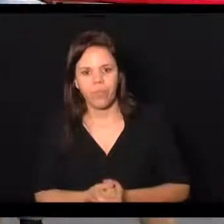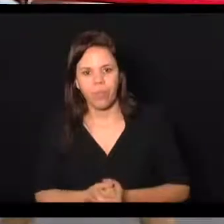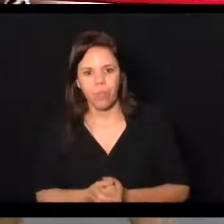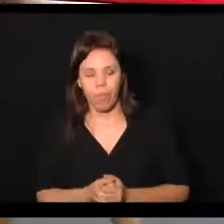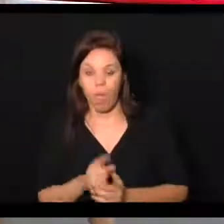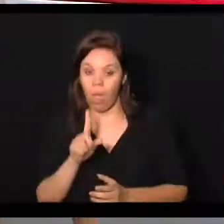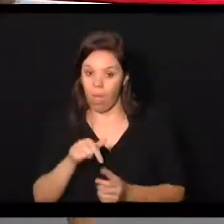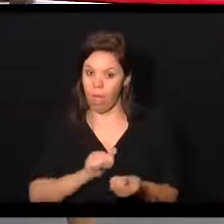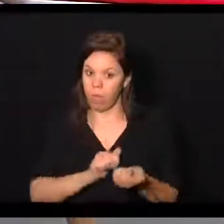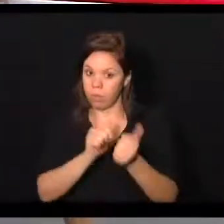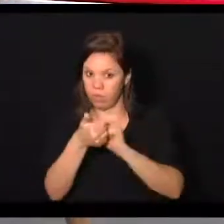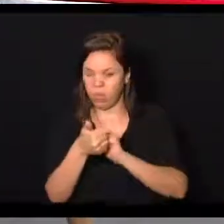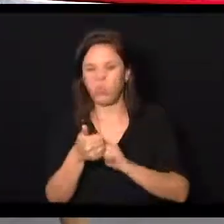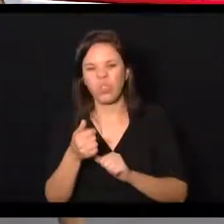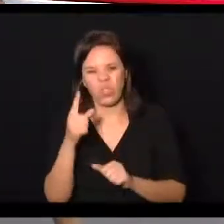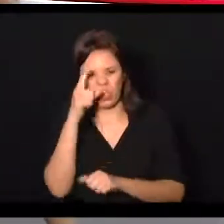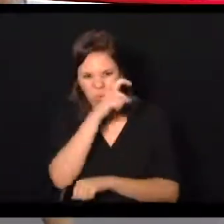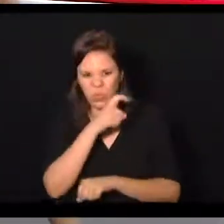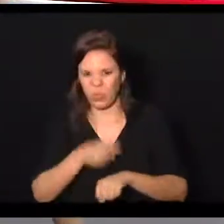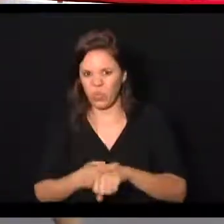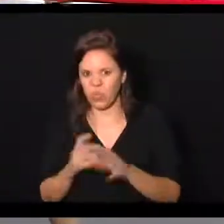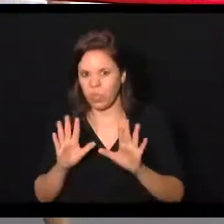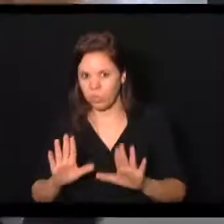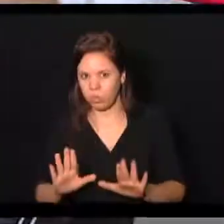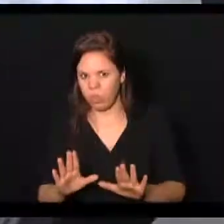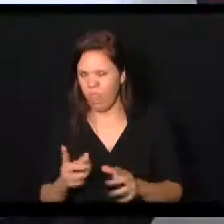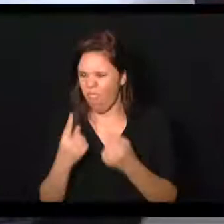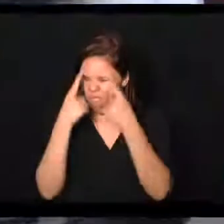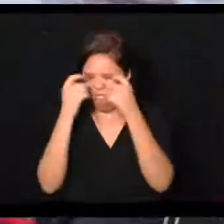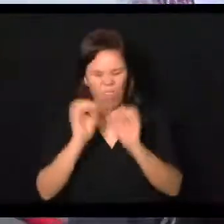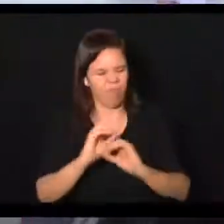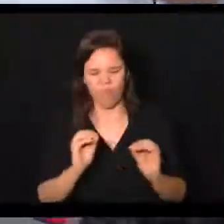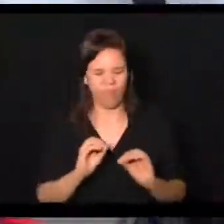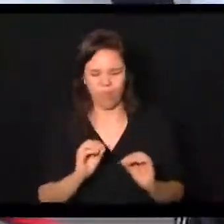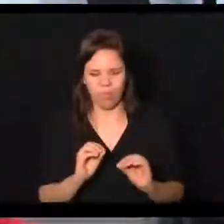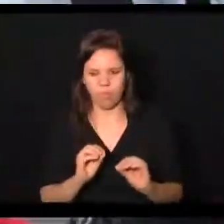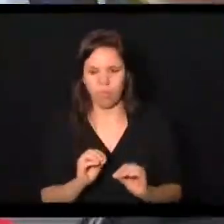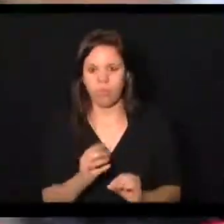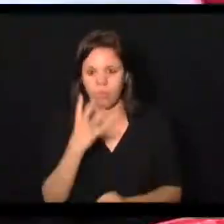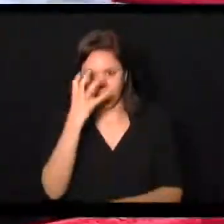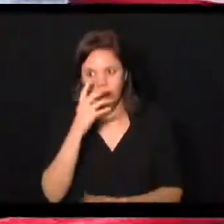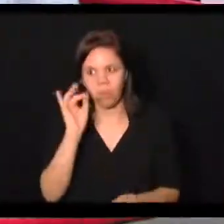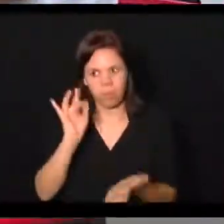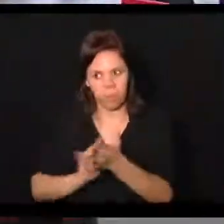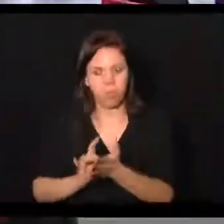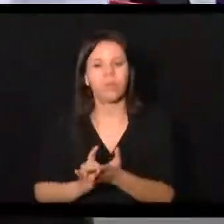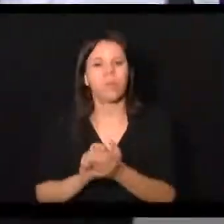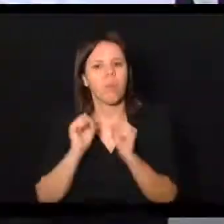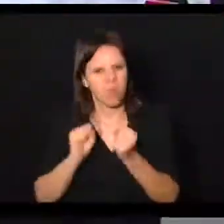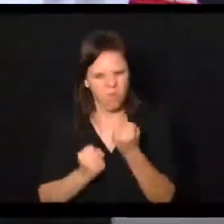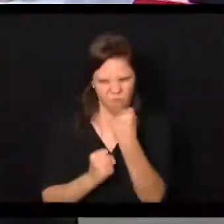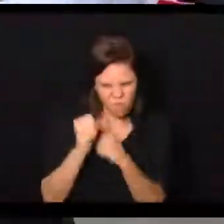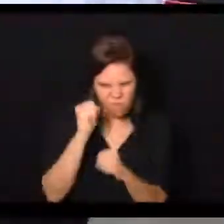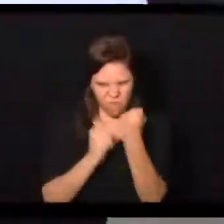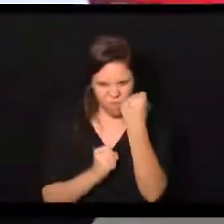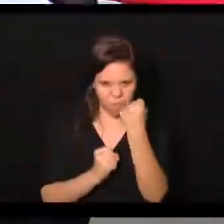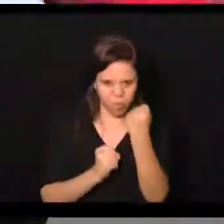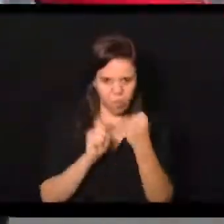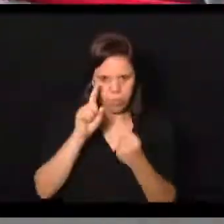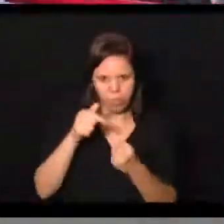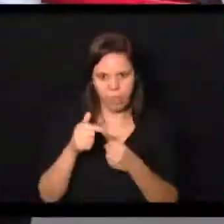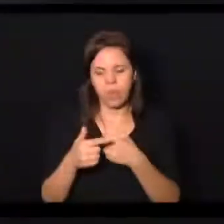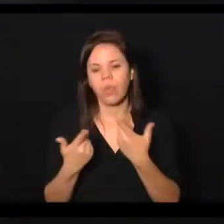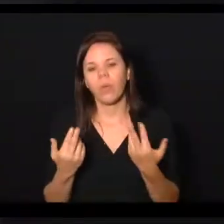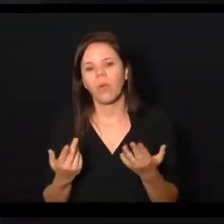um esporte duro, sim, mas ele não é tão violento. Por ser tão franco, o boxe pode até ser considerado uma metáfora